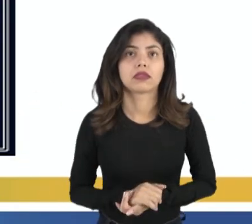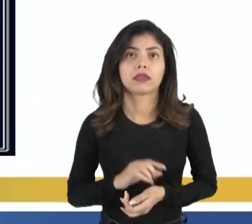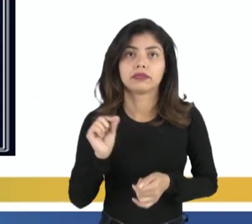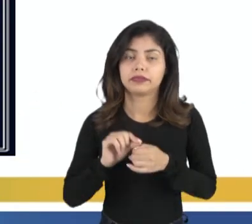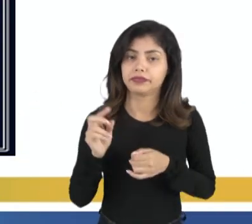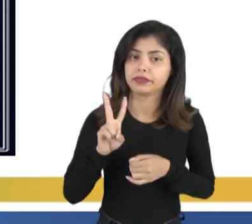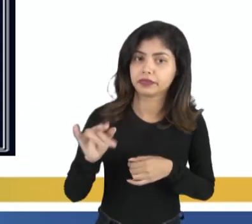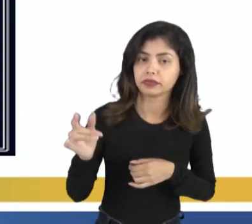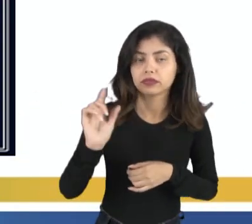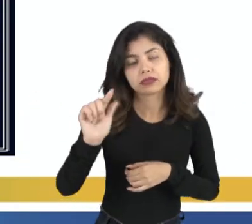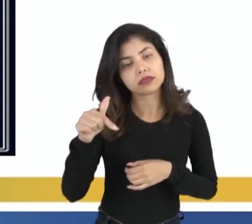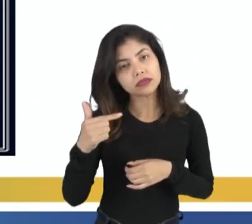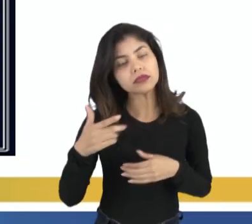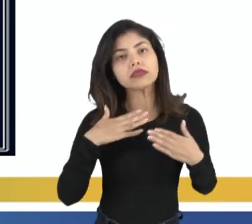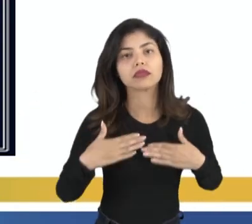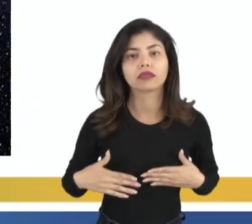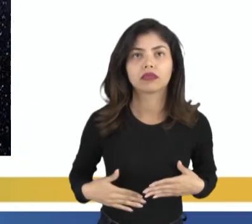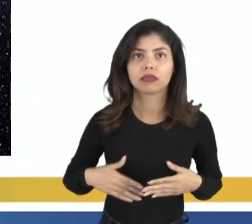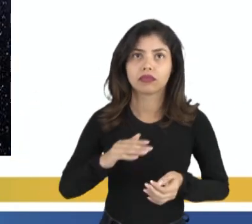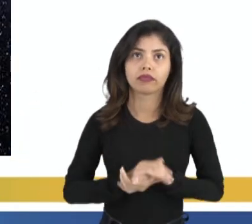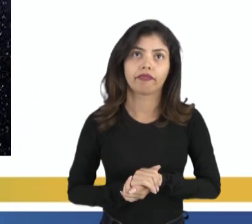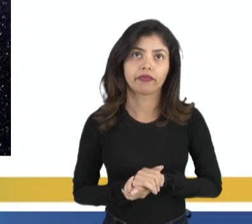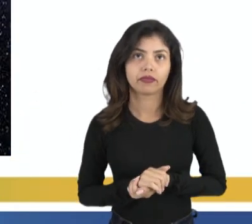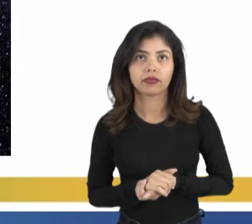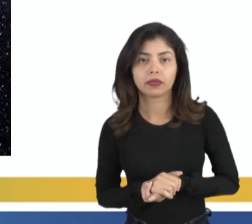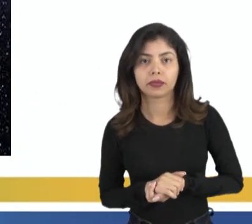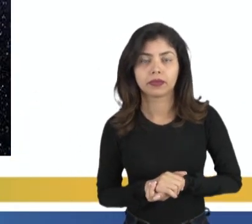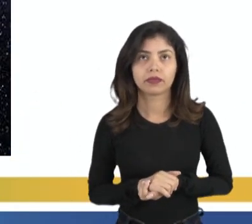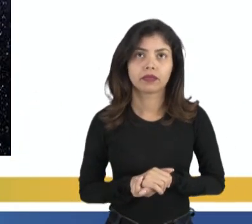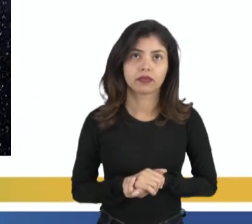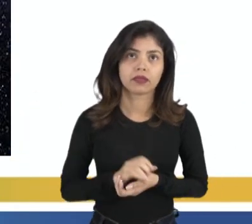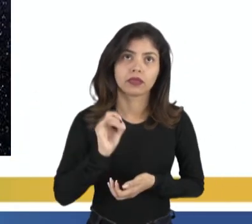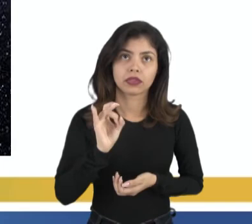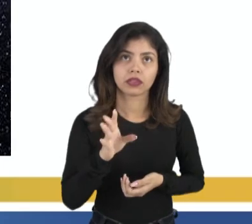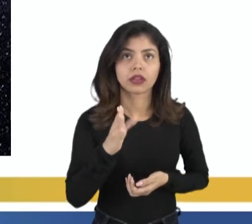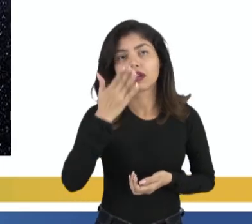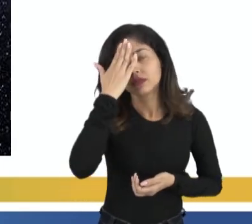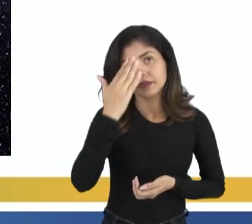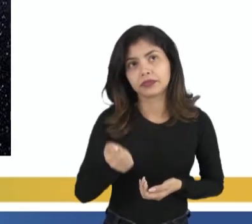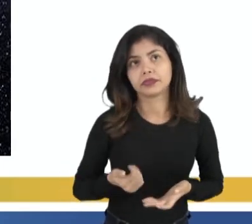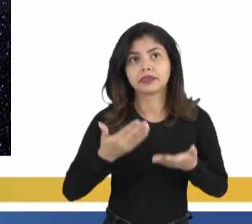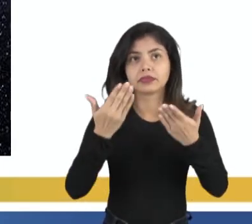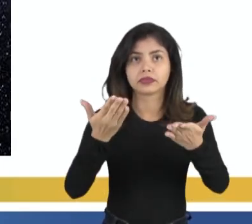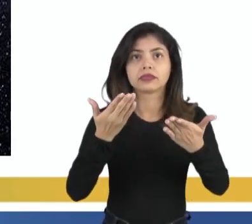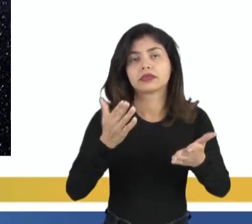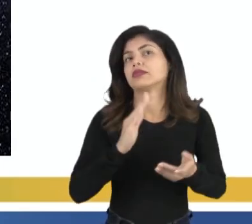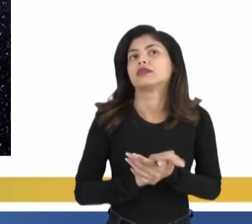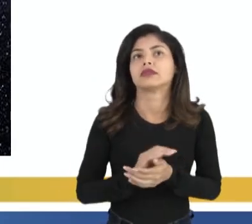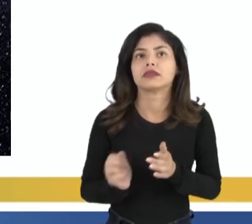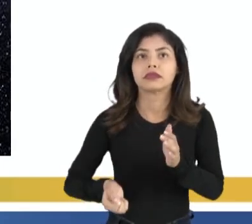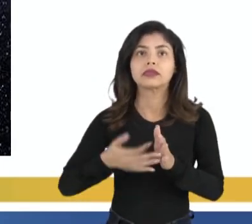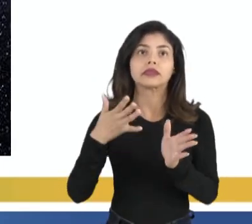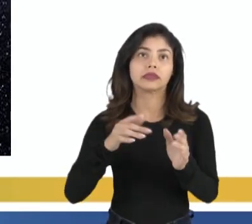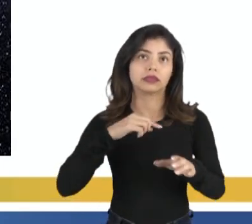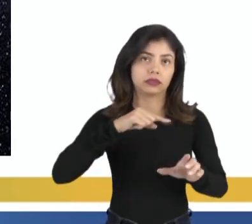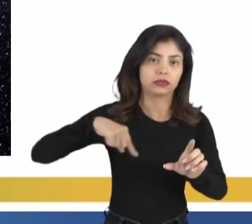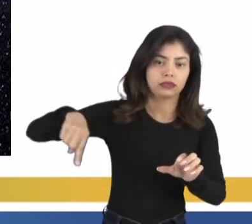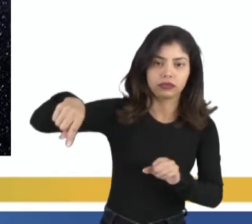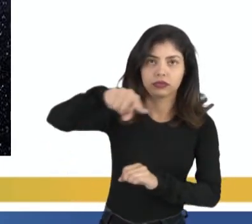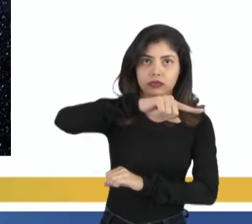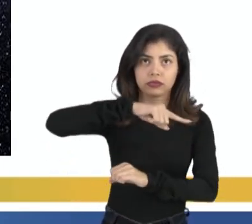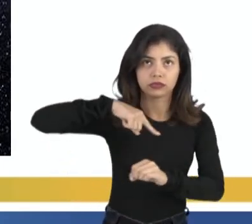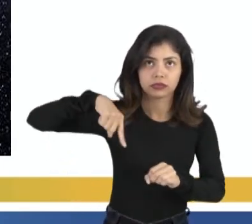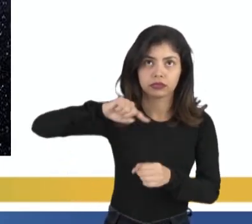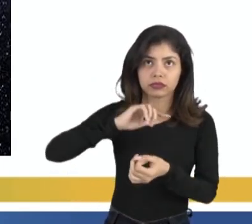aí ela vai formar outros astros corpos celestes é tão só para ter uma concepção pessoal até desse monte de estrela aí